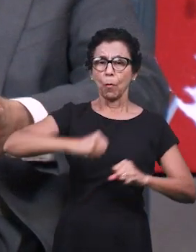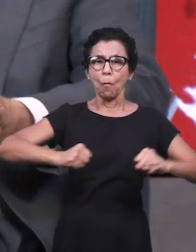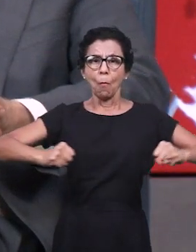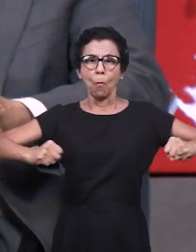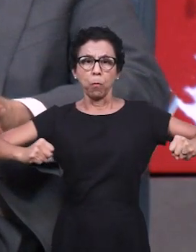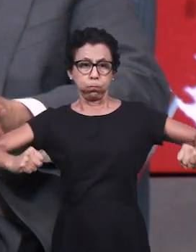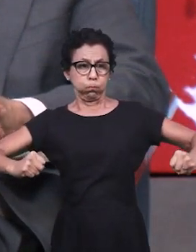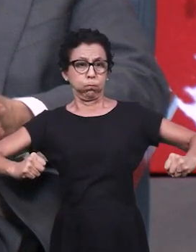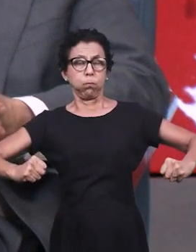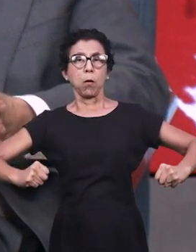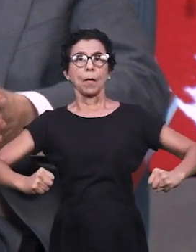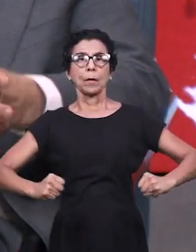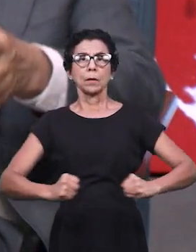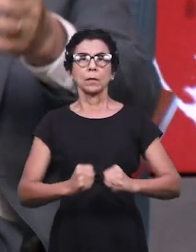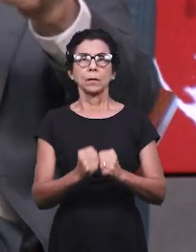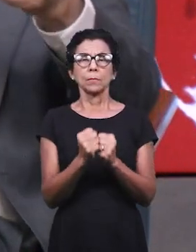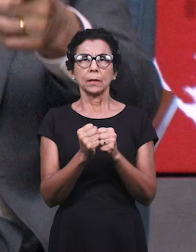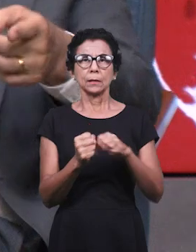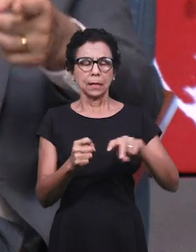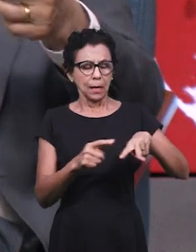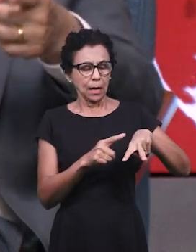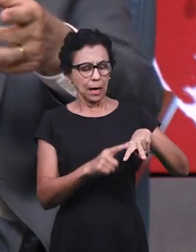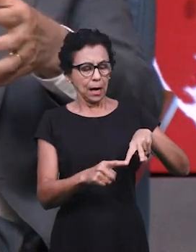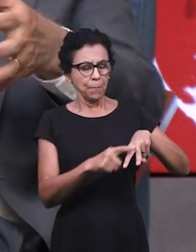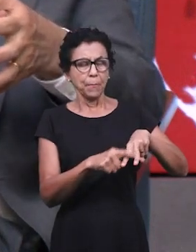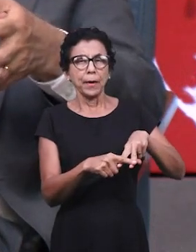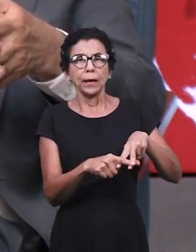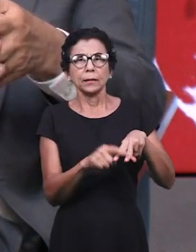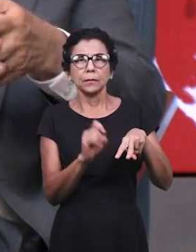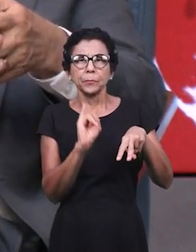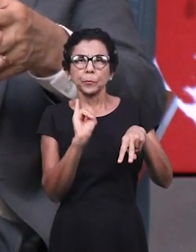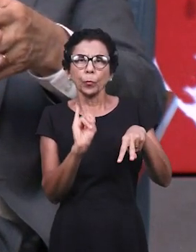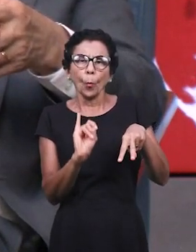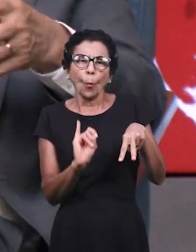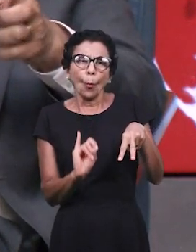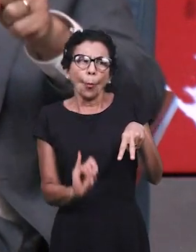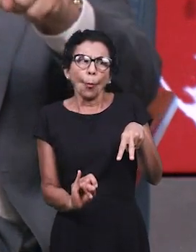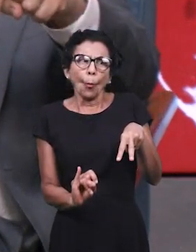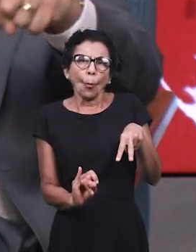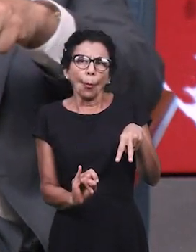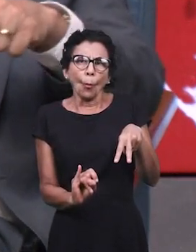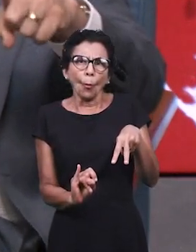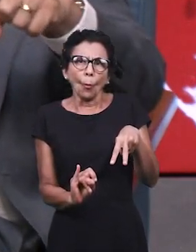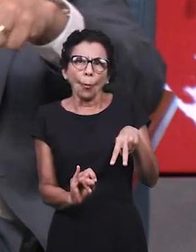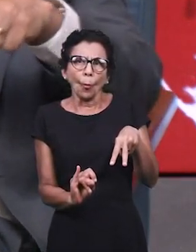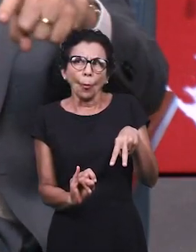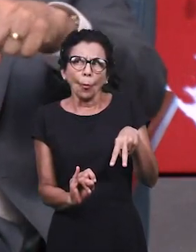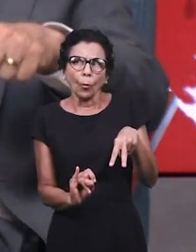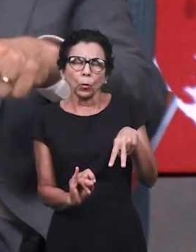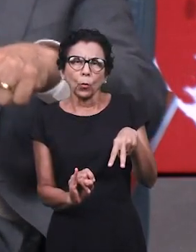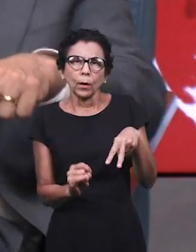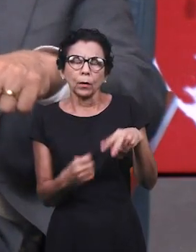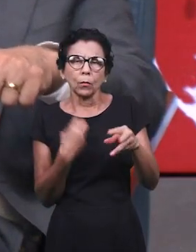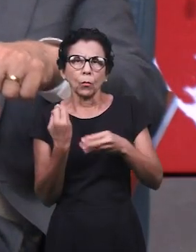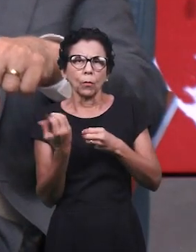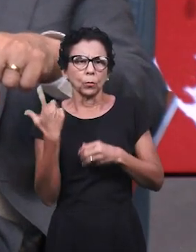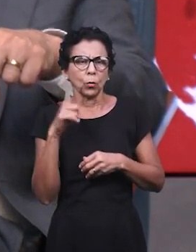consegue, né, ficar em pé em cima dessas perninhas fininhas? E como é que ele consegue andar até